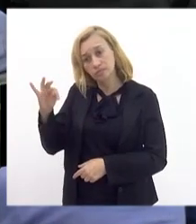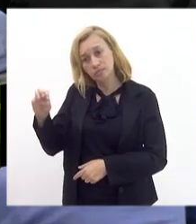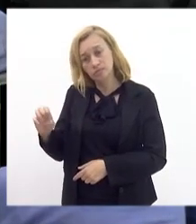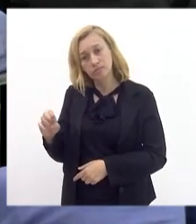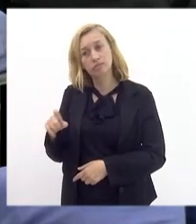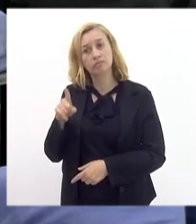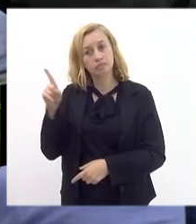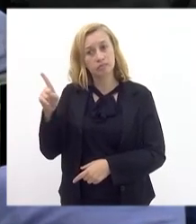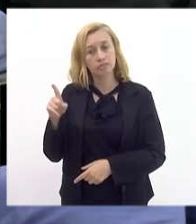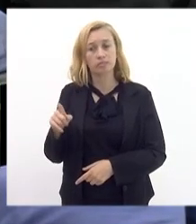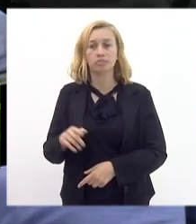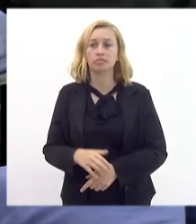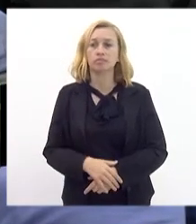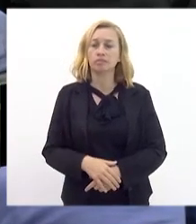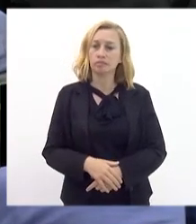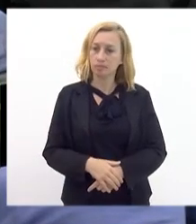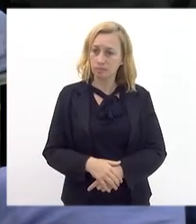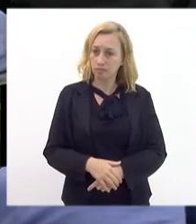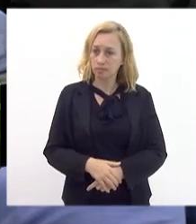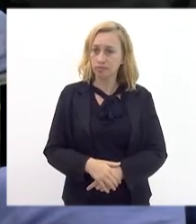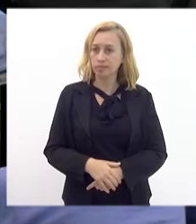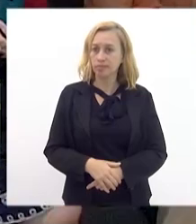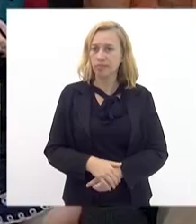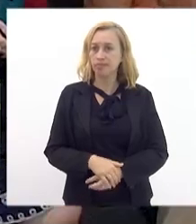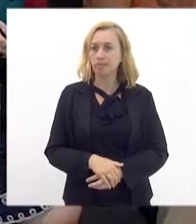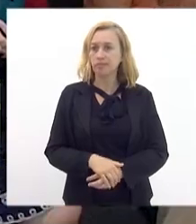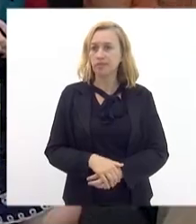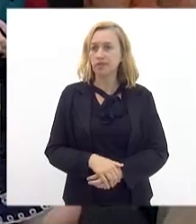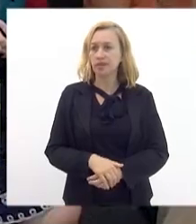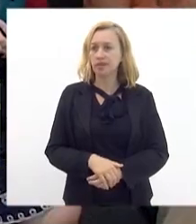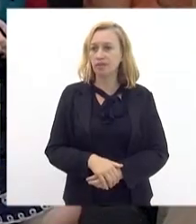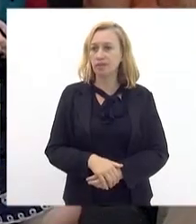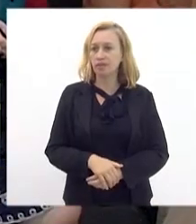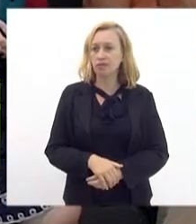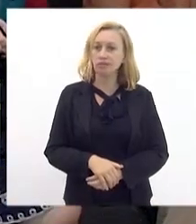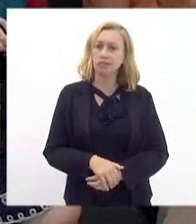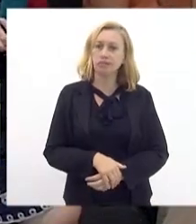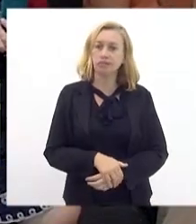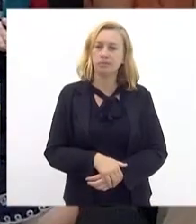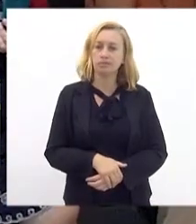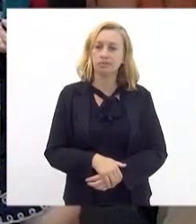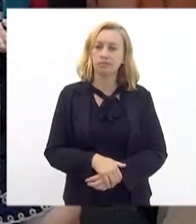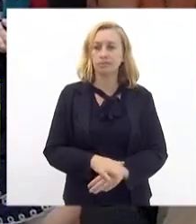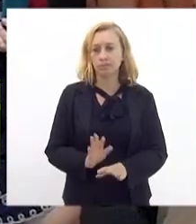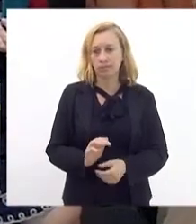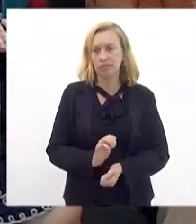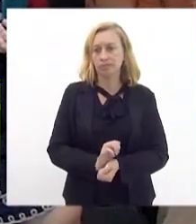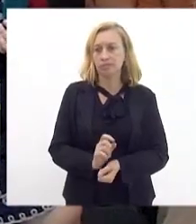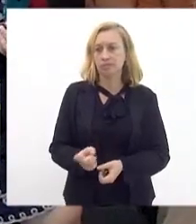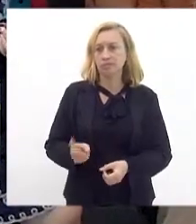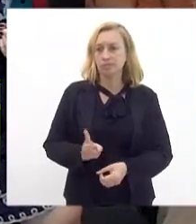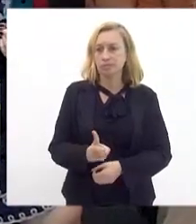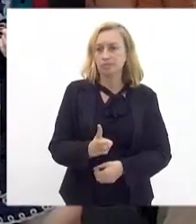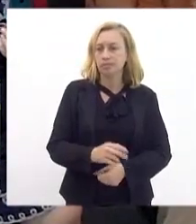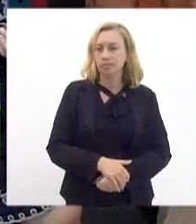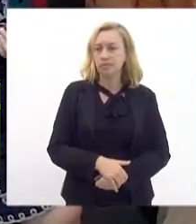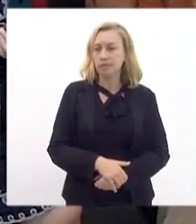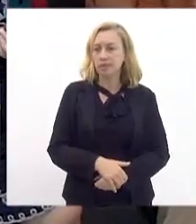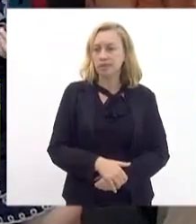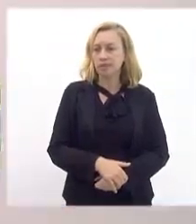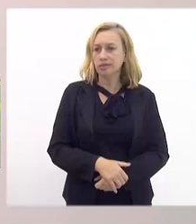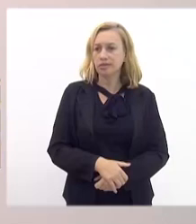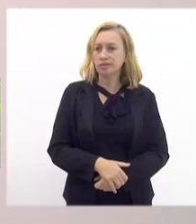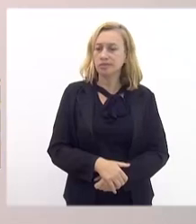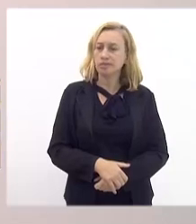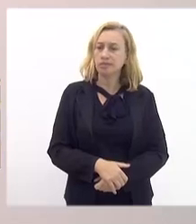população de lá poder participar e a população de uma vez tá certo continua por favor e e